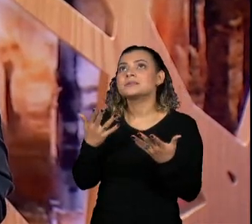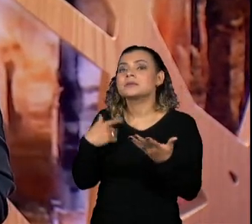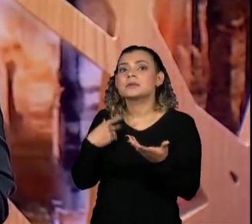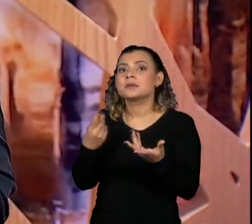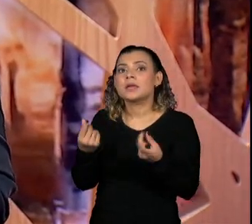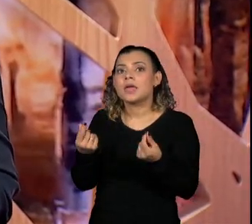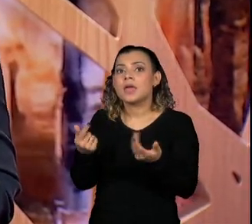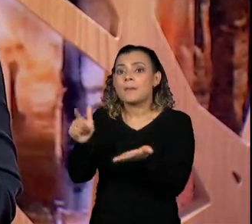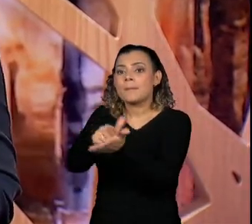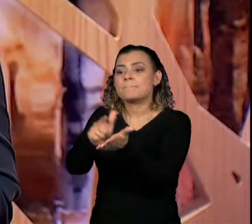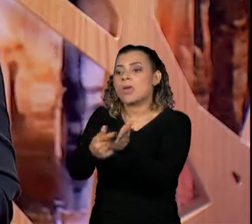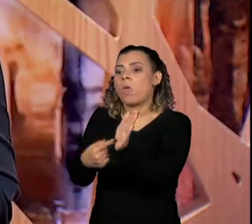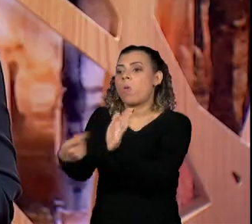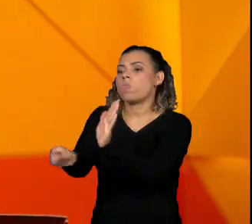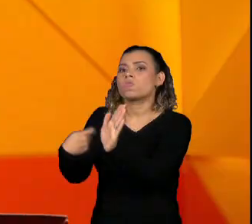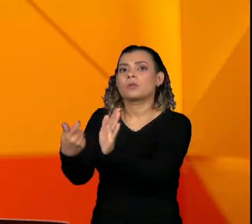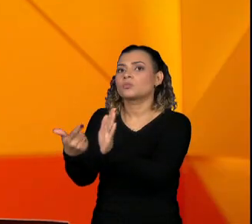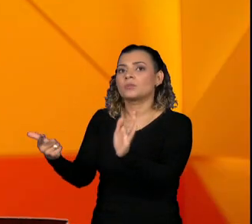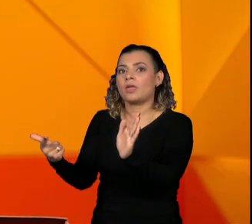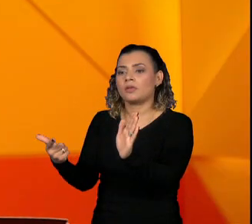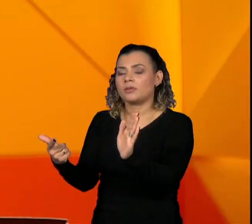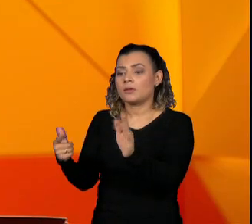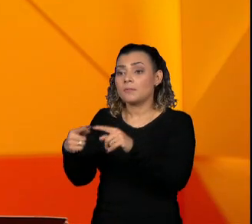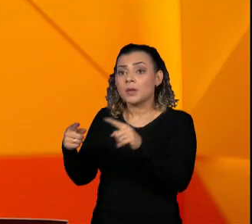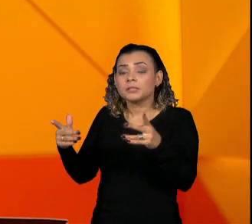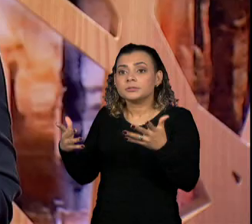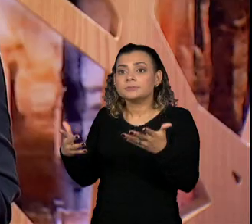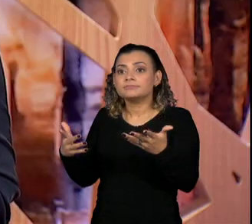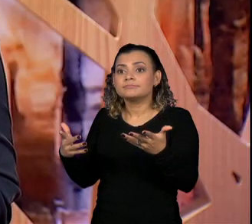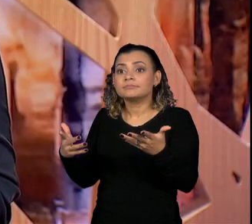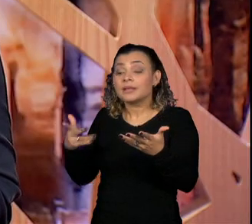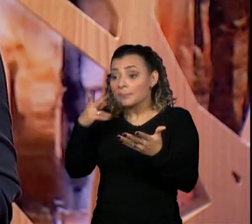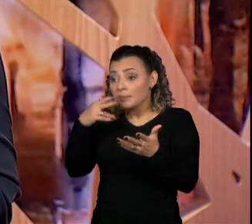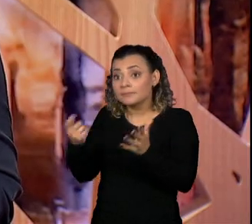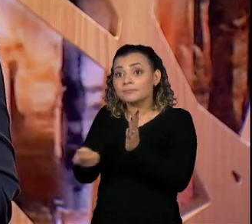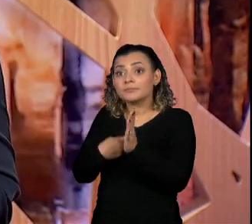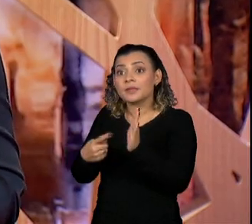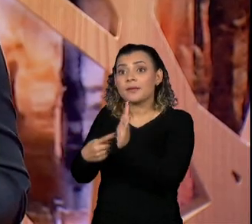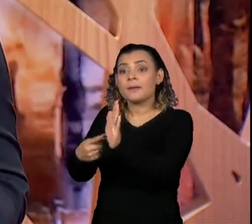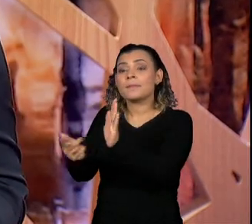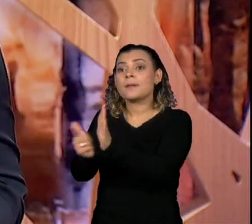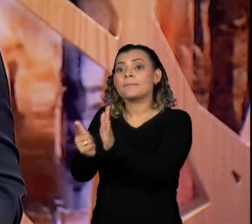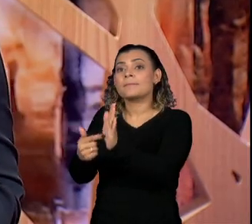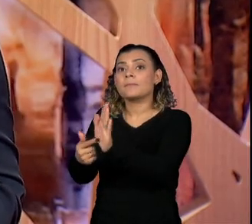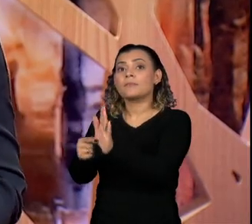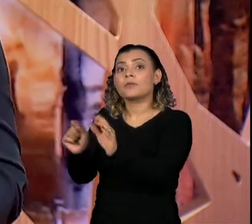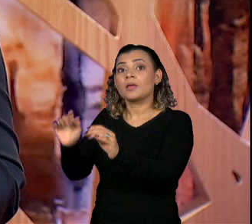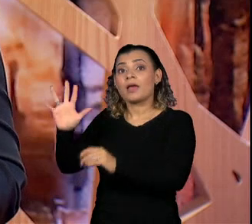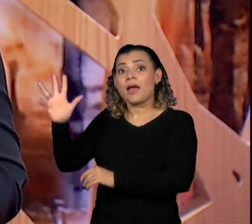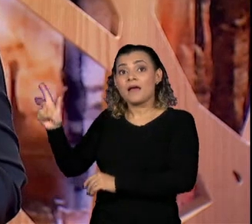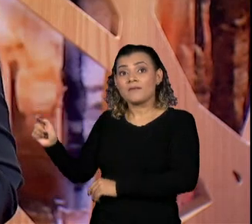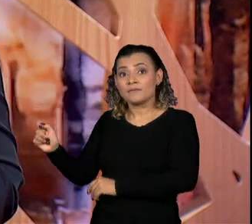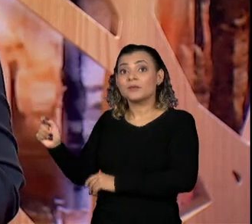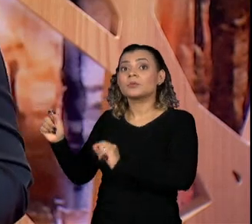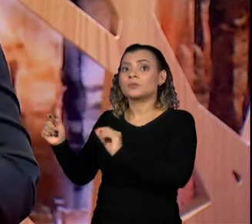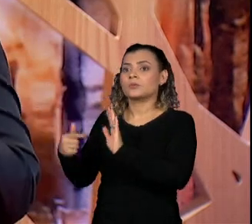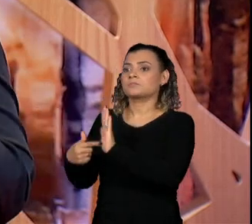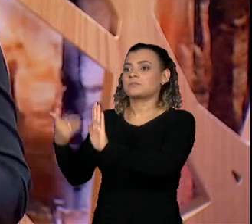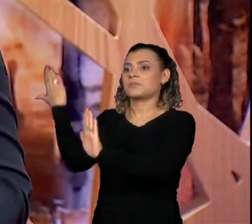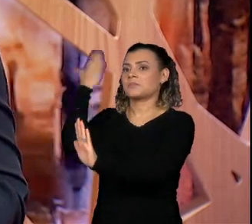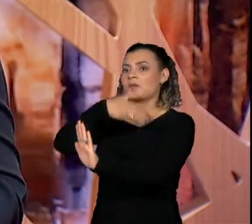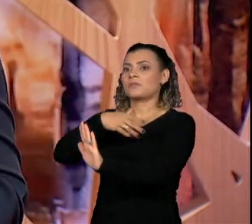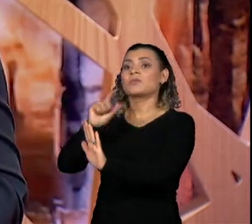papel. Mas não isso precisa de estar lutar no papel, pela terra. Então, isso de estar no papel foi levado para a África e trazido